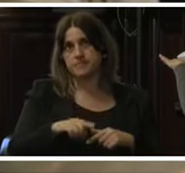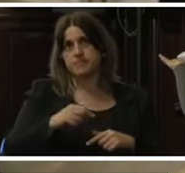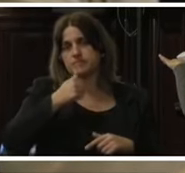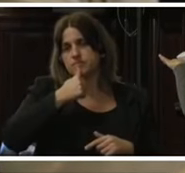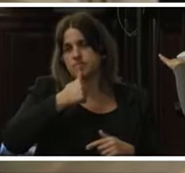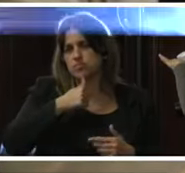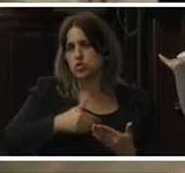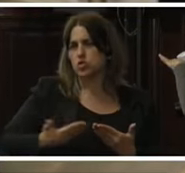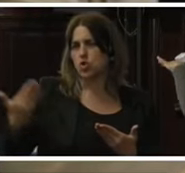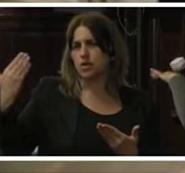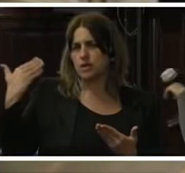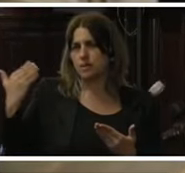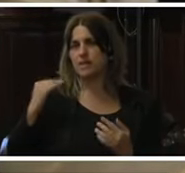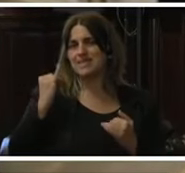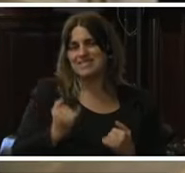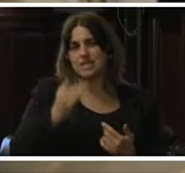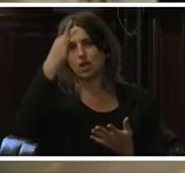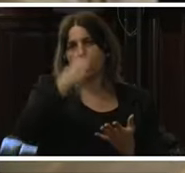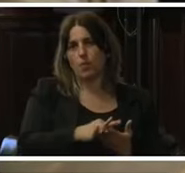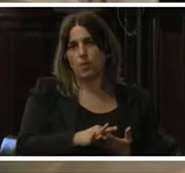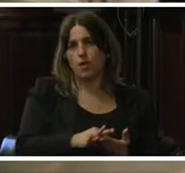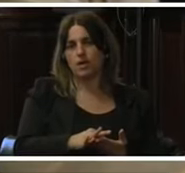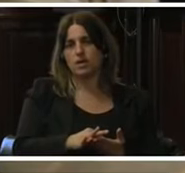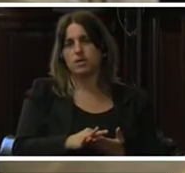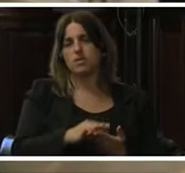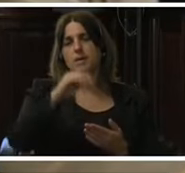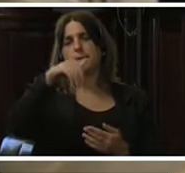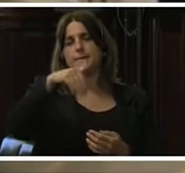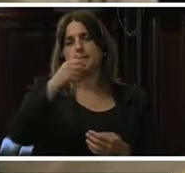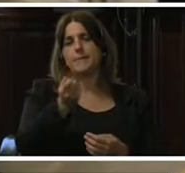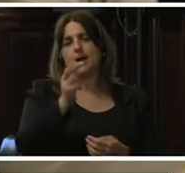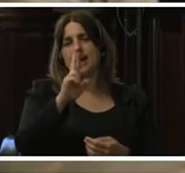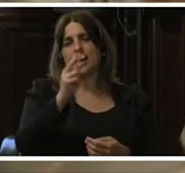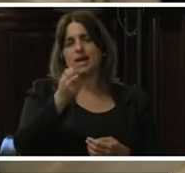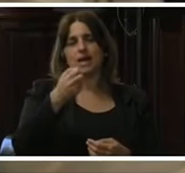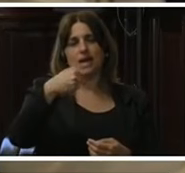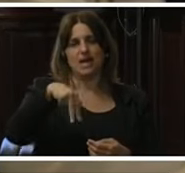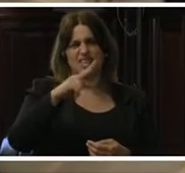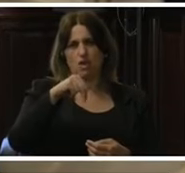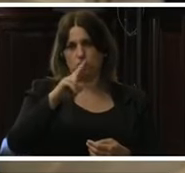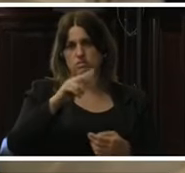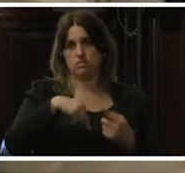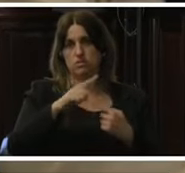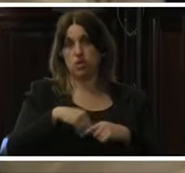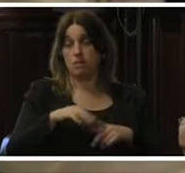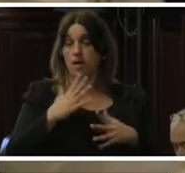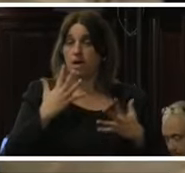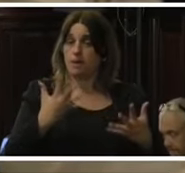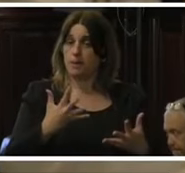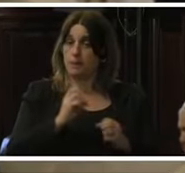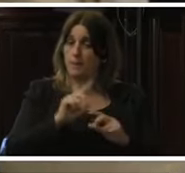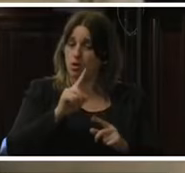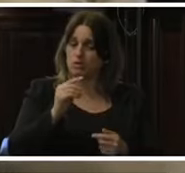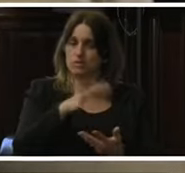especialmente do maranhão elas são é as maiores afetadas pelo trabalho escravo também na região